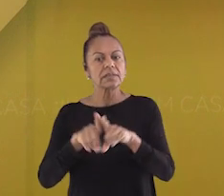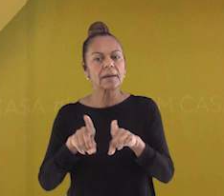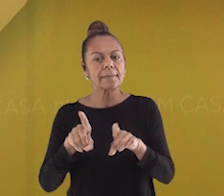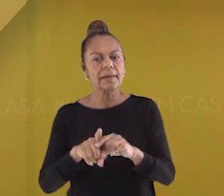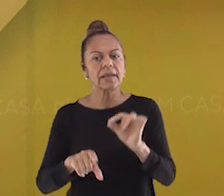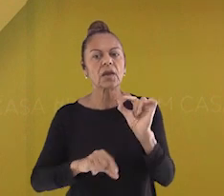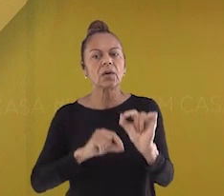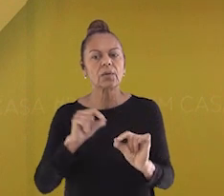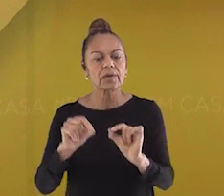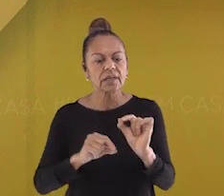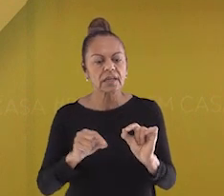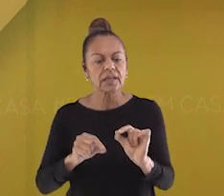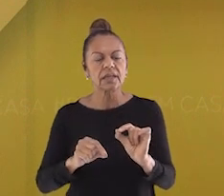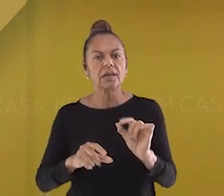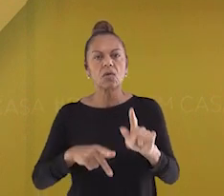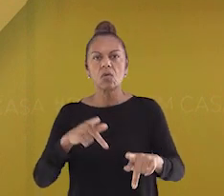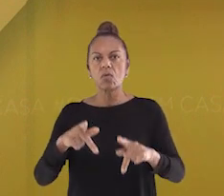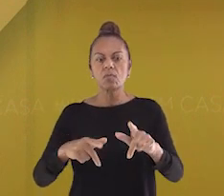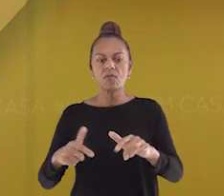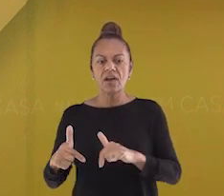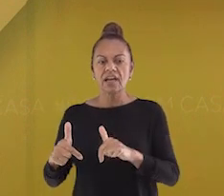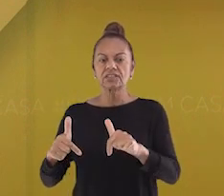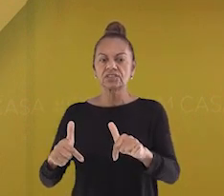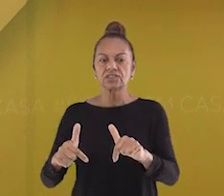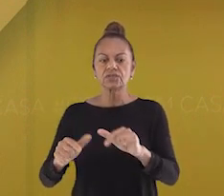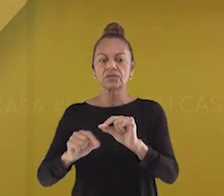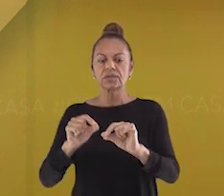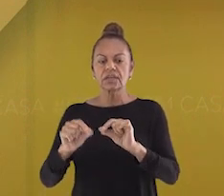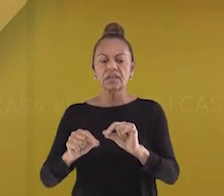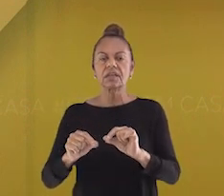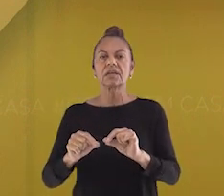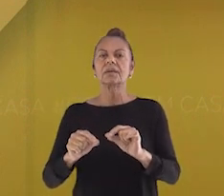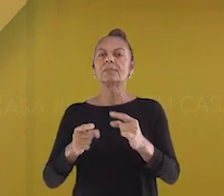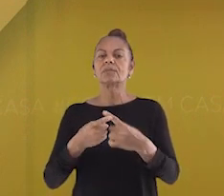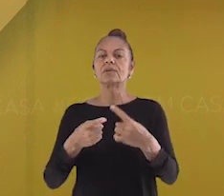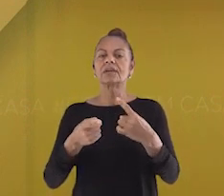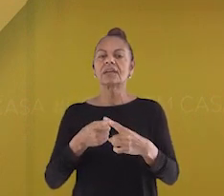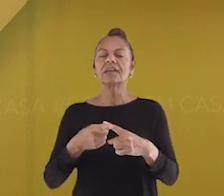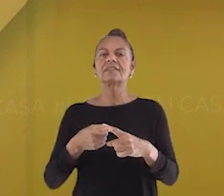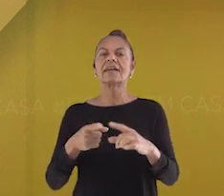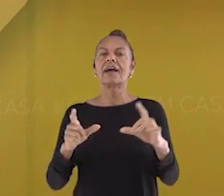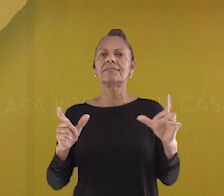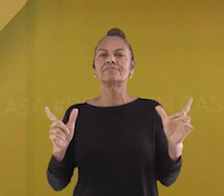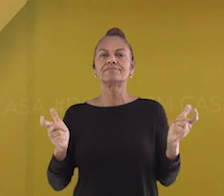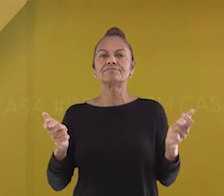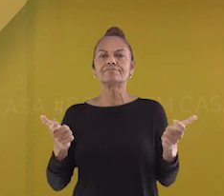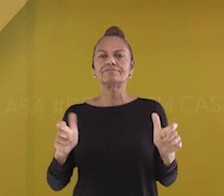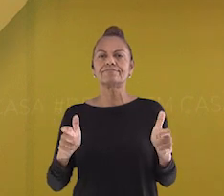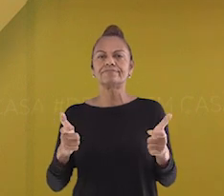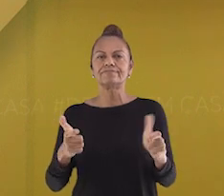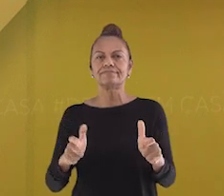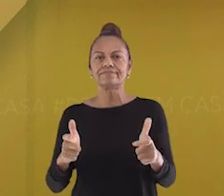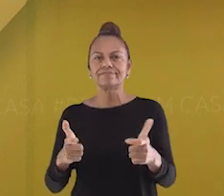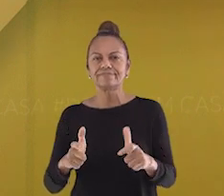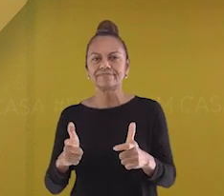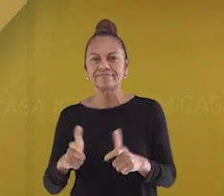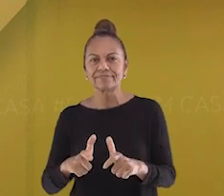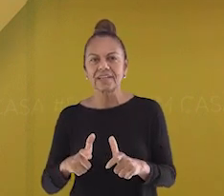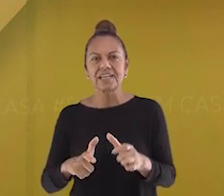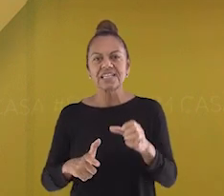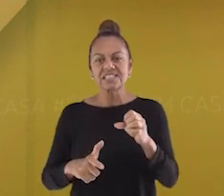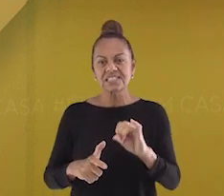Outro dado importante e também preocupante sobre a população economicamente ativa no Brasil é que ela está